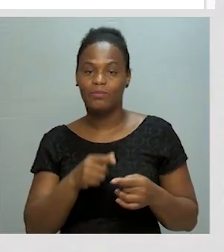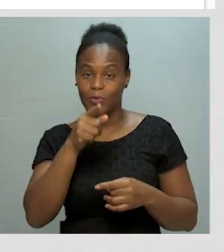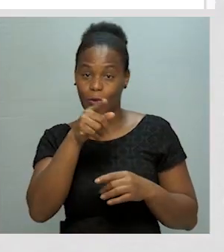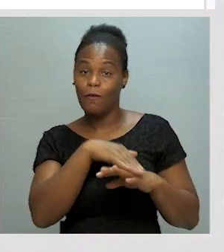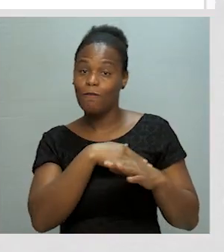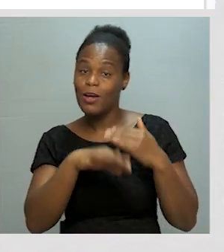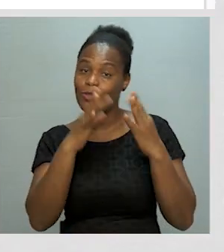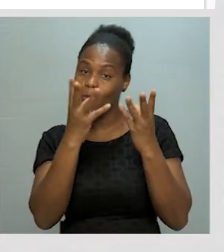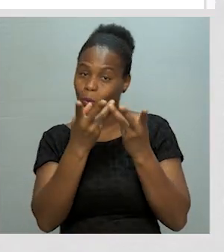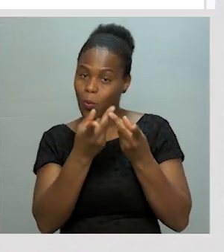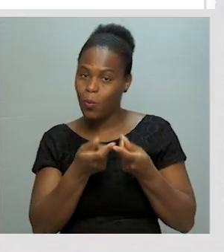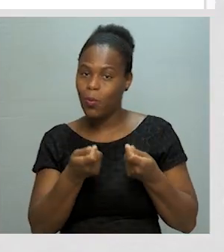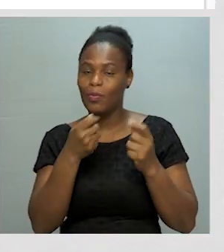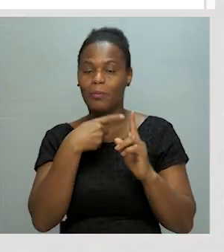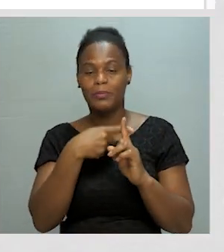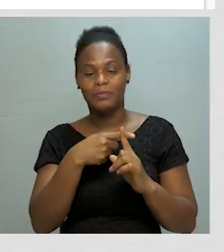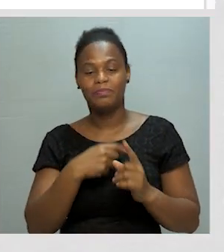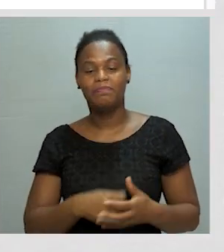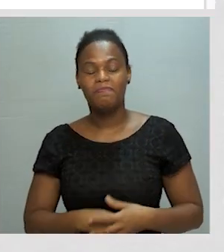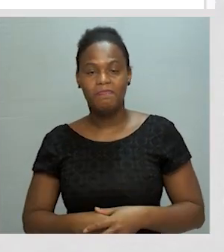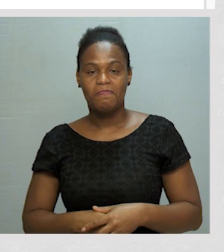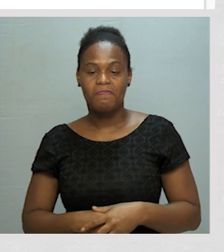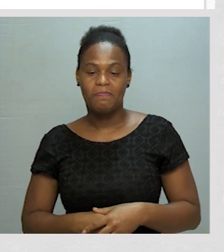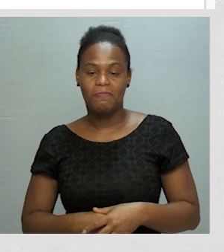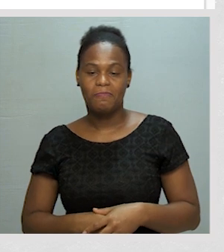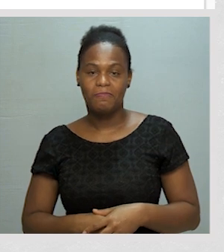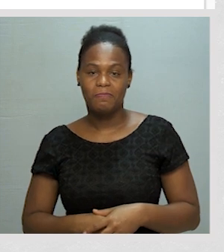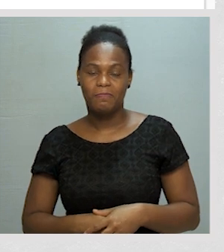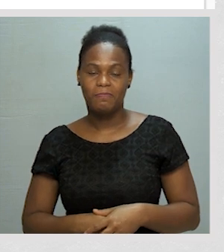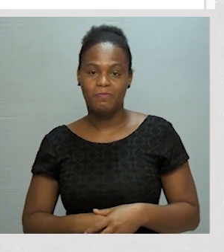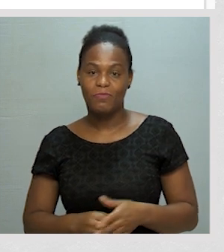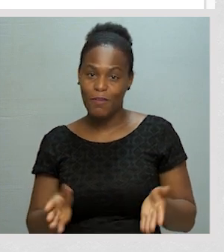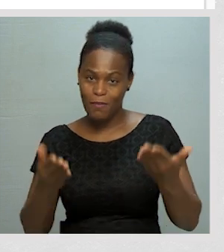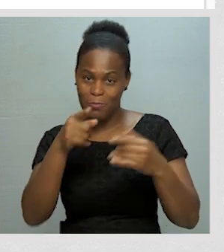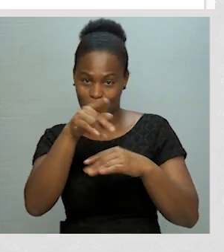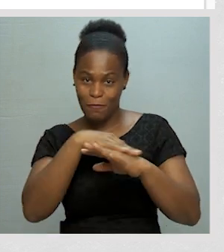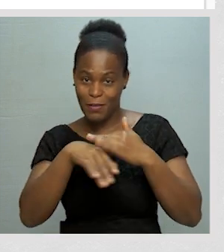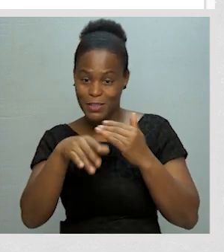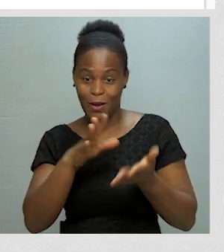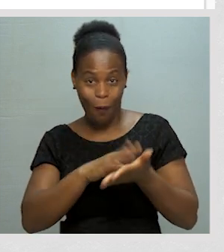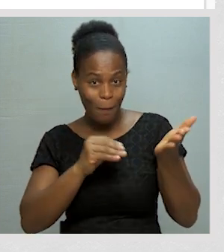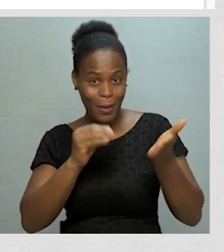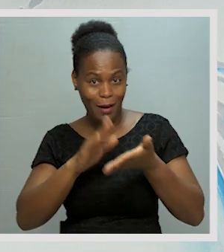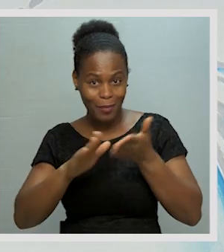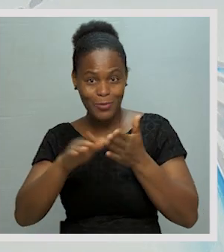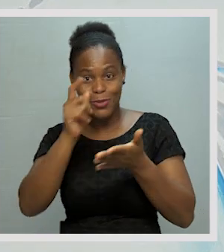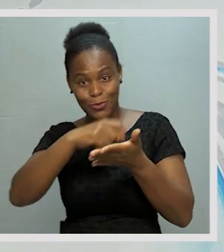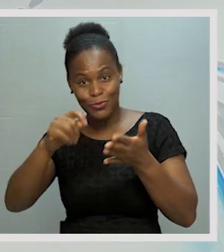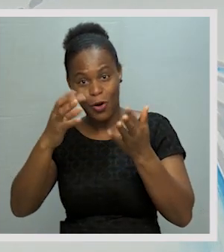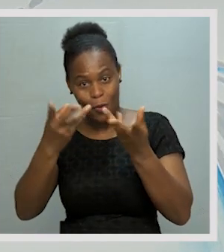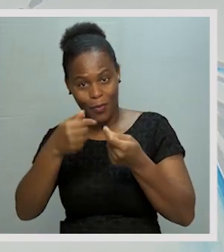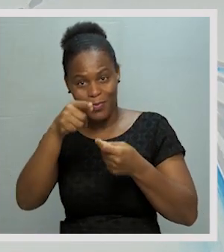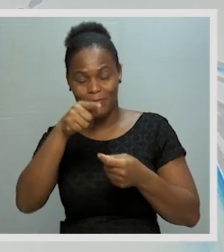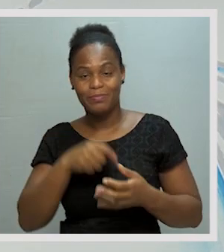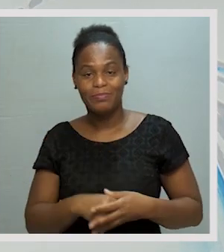382 tampinhas. Certo? Conseguiram? Isso mesmo. Excelente.